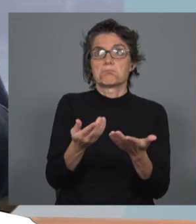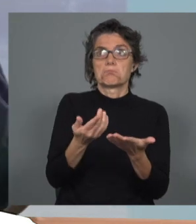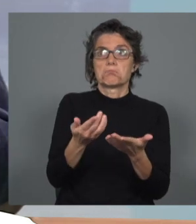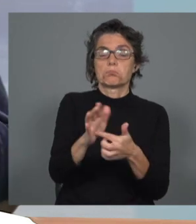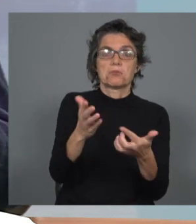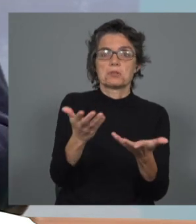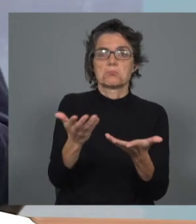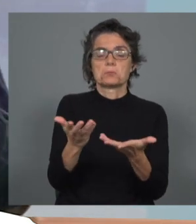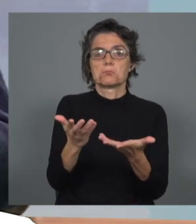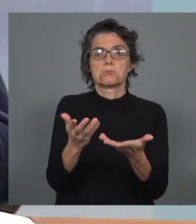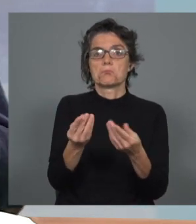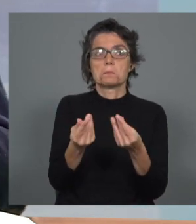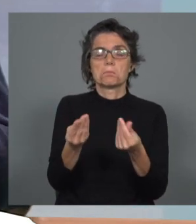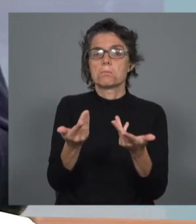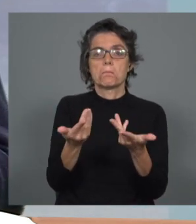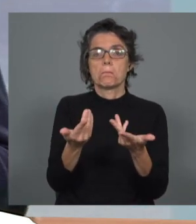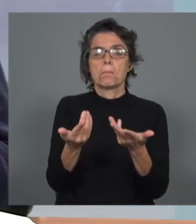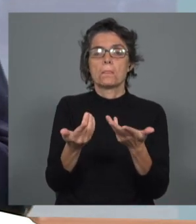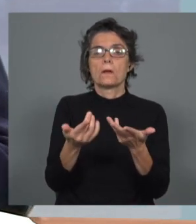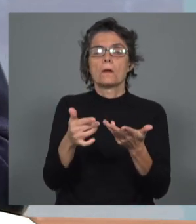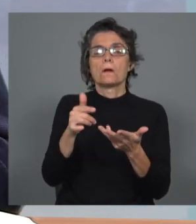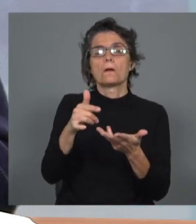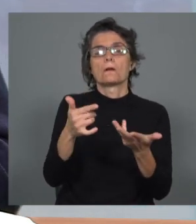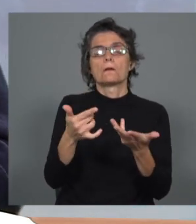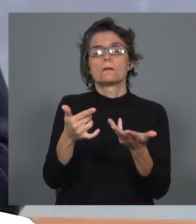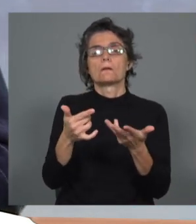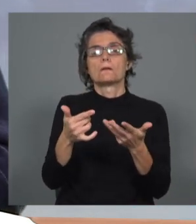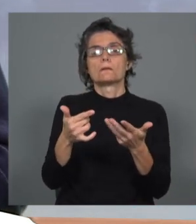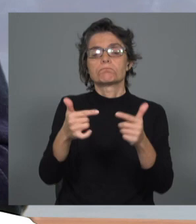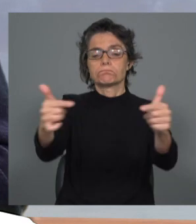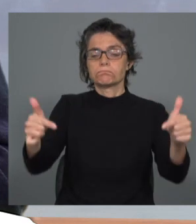de pequenos campos onde as pessoas possam criar